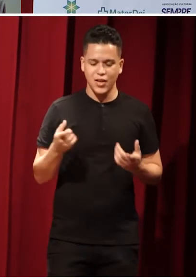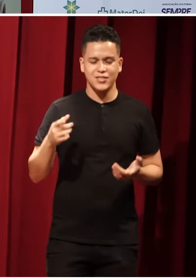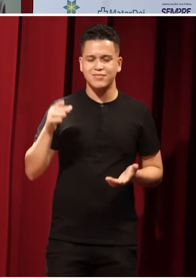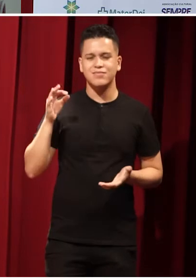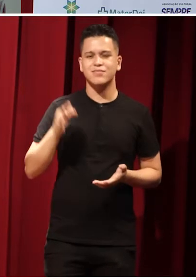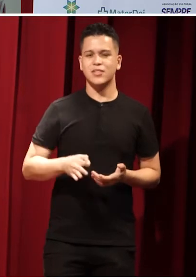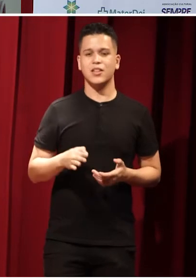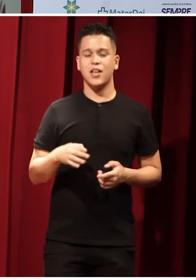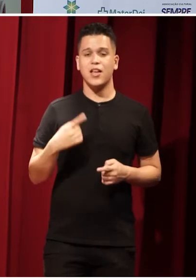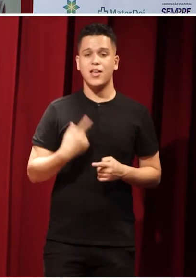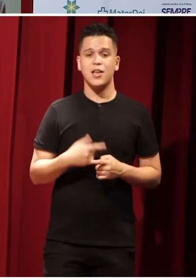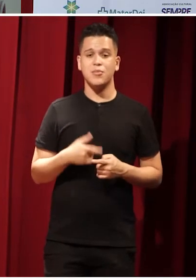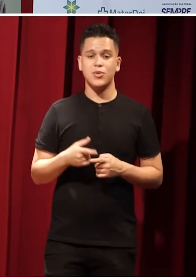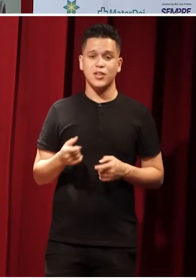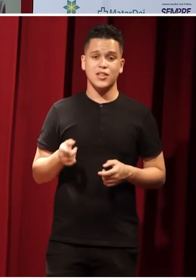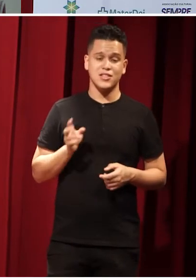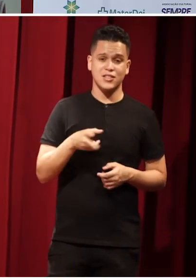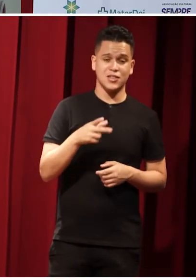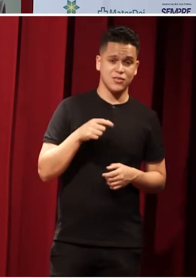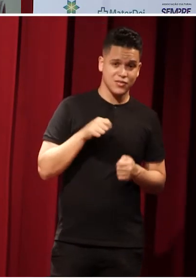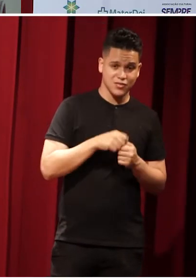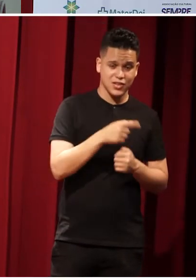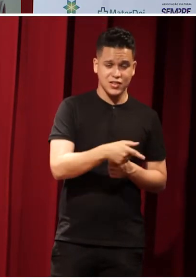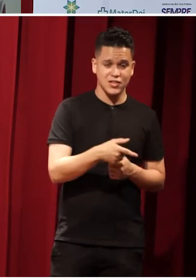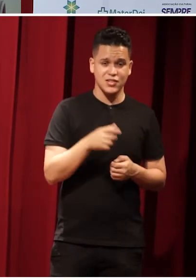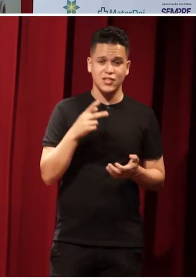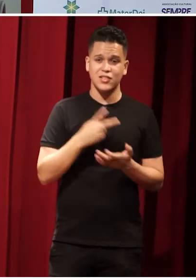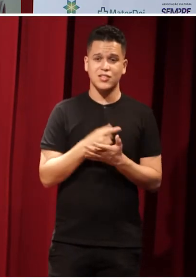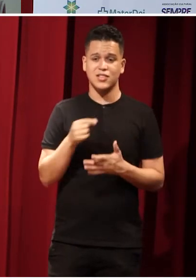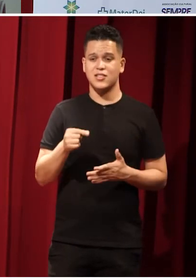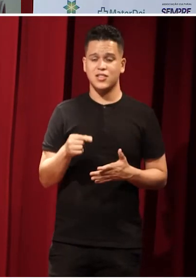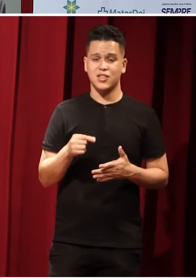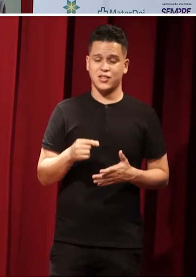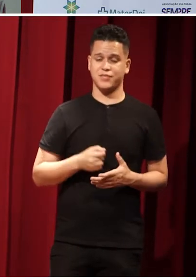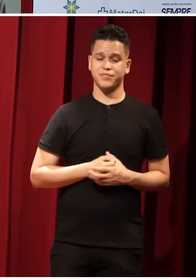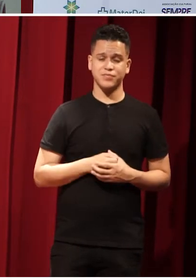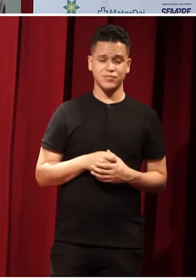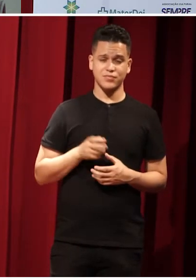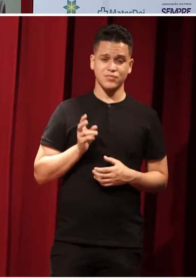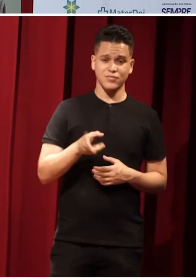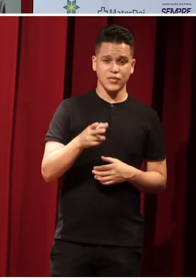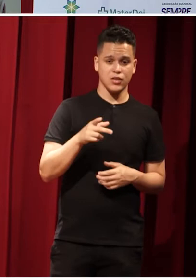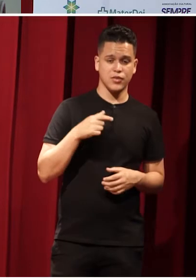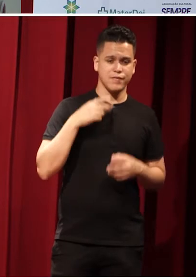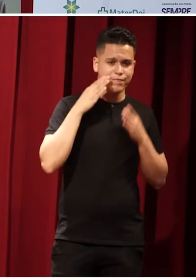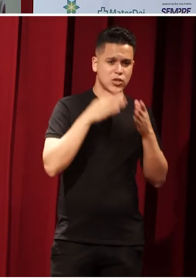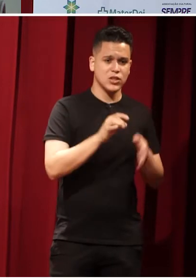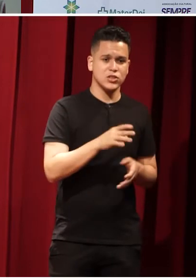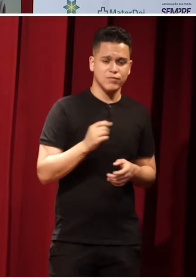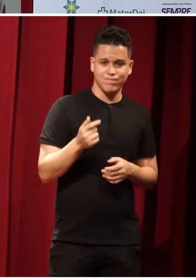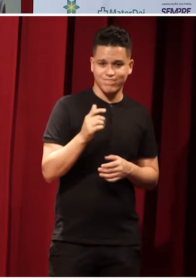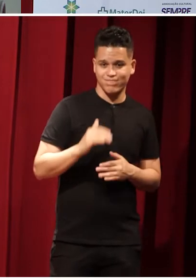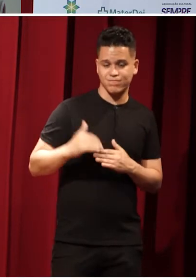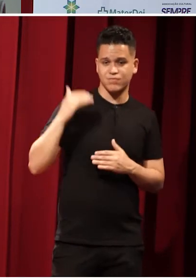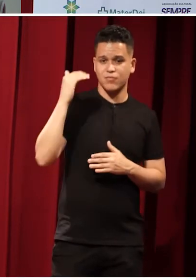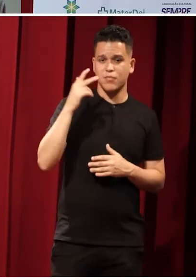sociais que tendem a perenizar essa forma de exploração. Então, acho que o grande desafio,